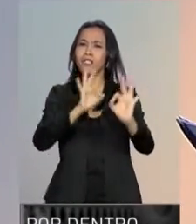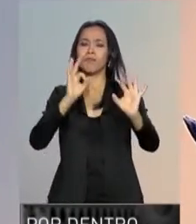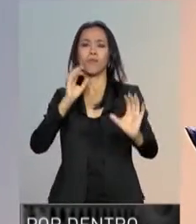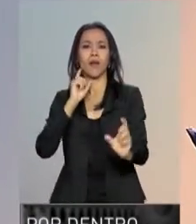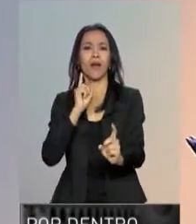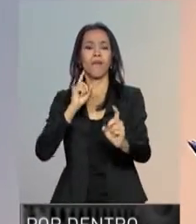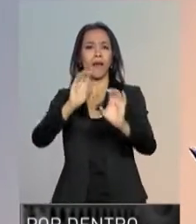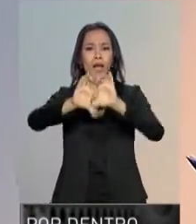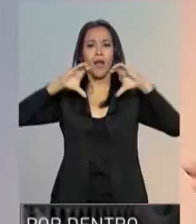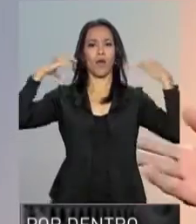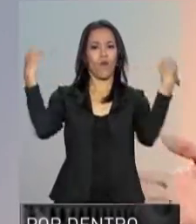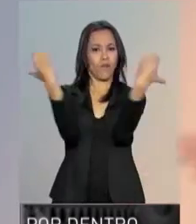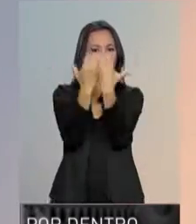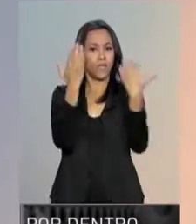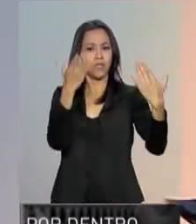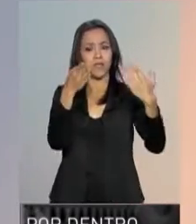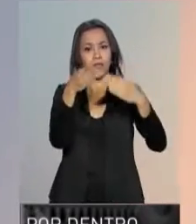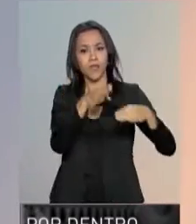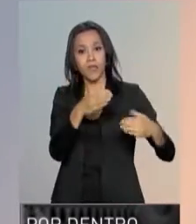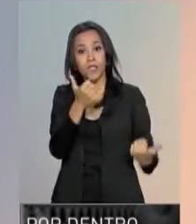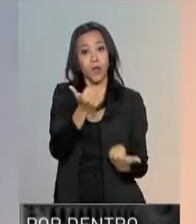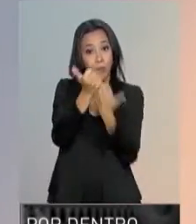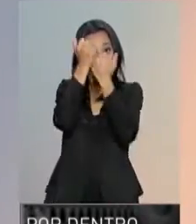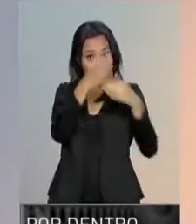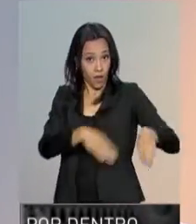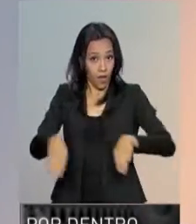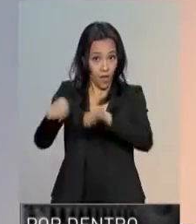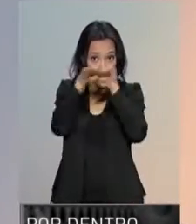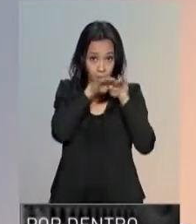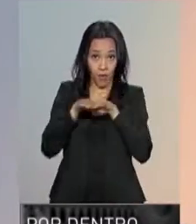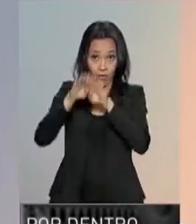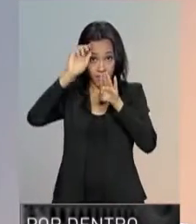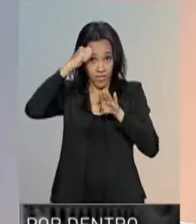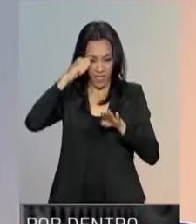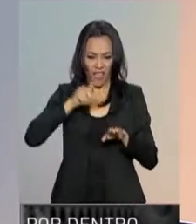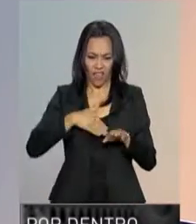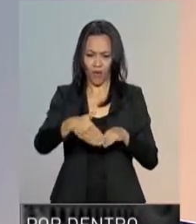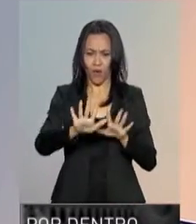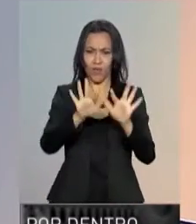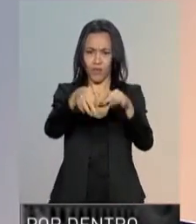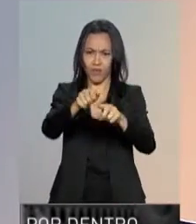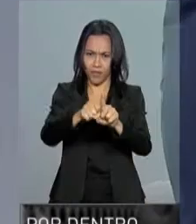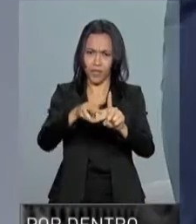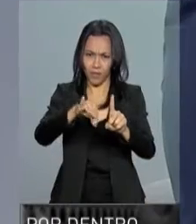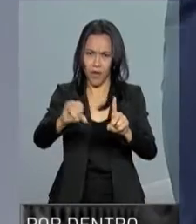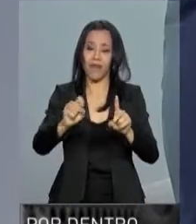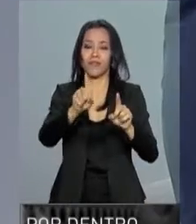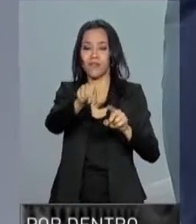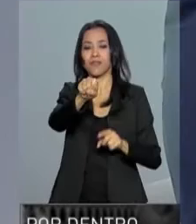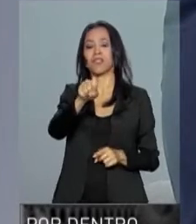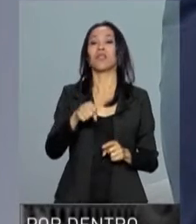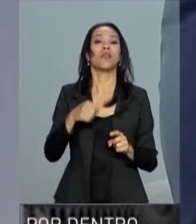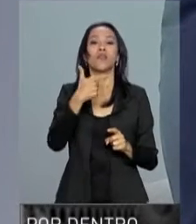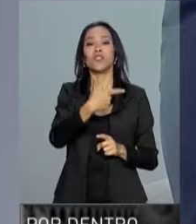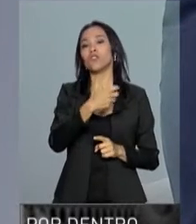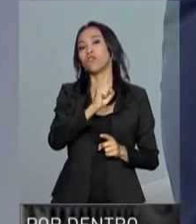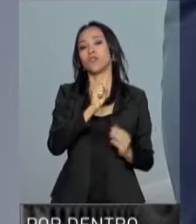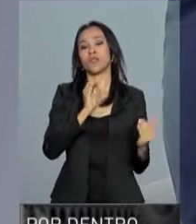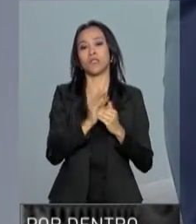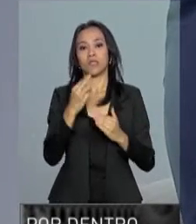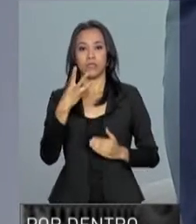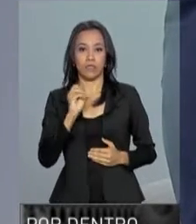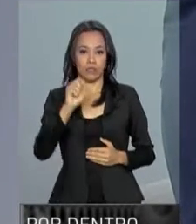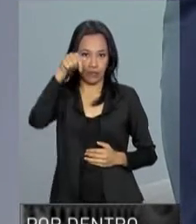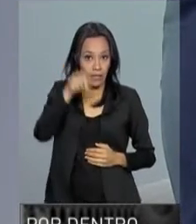conferência nacional de promoção da Igualdade racial Você já jantou e agora no final desse mês de maio né sim de 28 a 30 aqui em